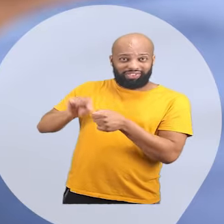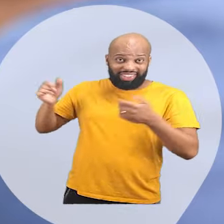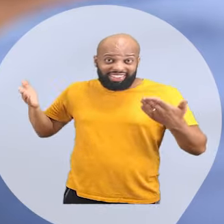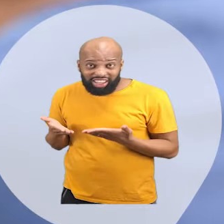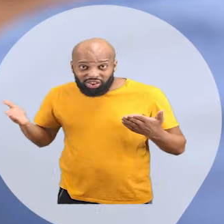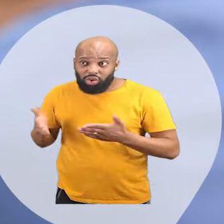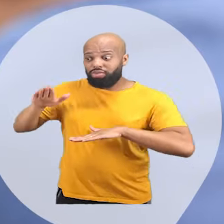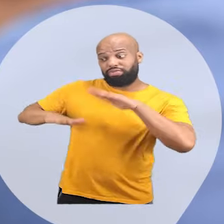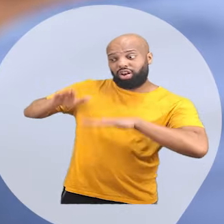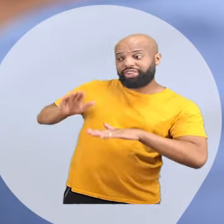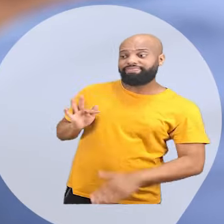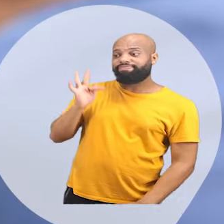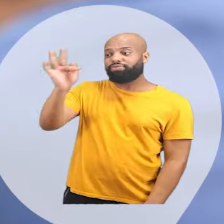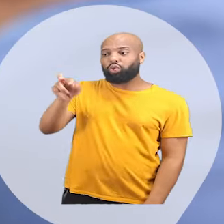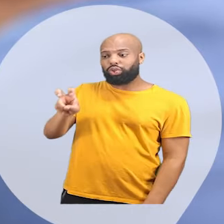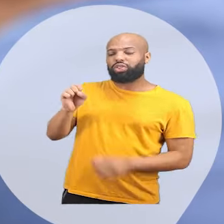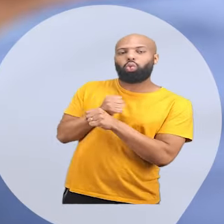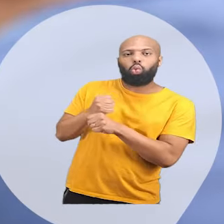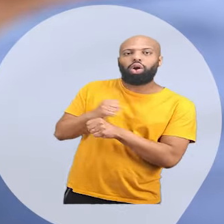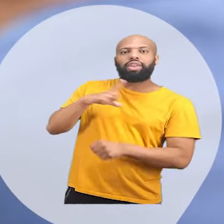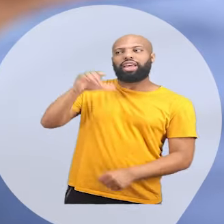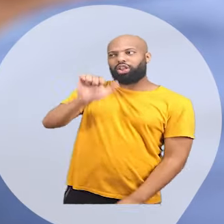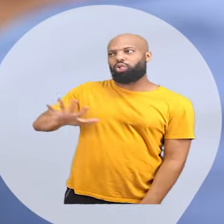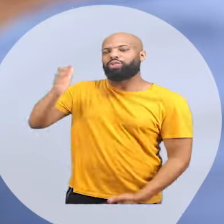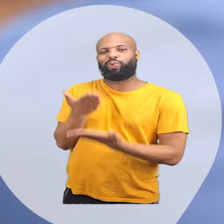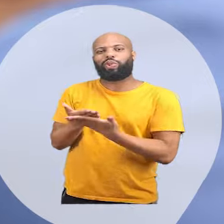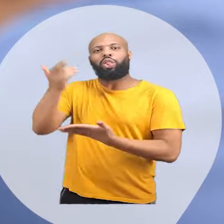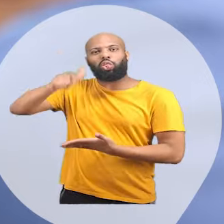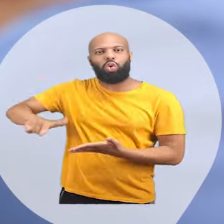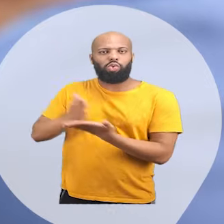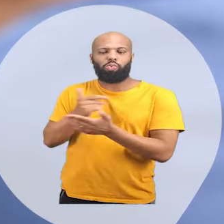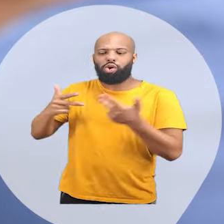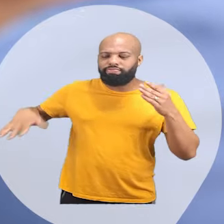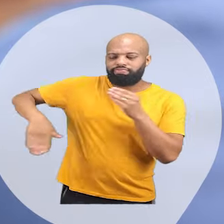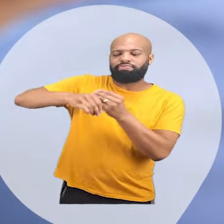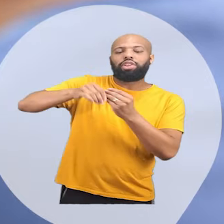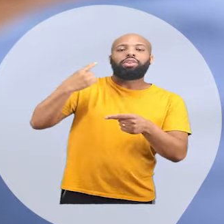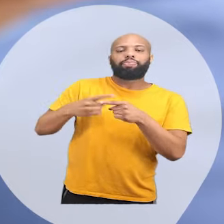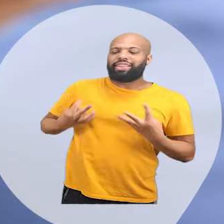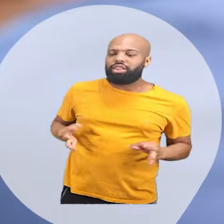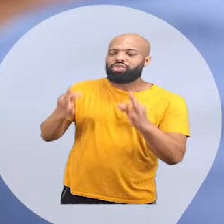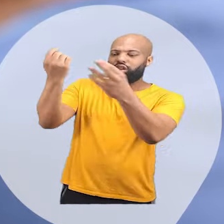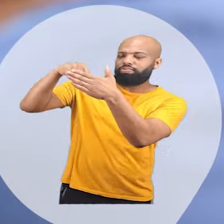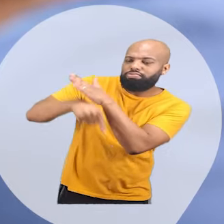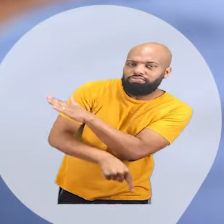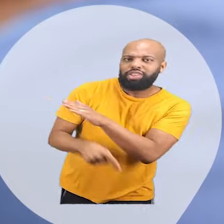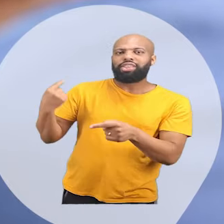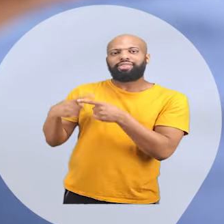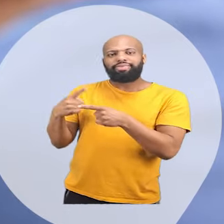que você fez tá fazendo agora Talvez daqui a 5 anos ele tem que fazer uma atualização Com certeza né porque a tecnologia vai avançando Então acho